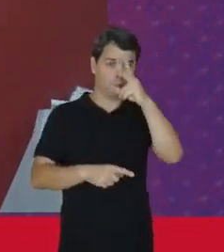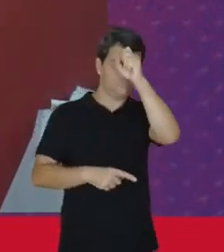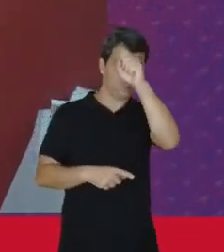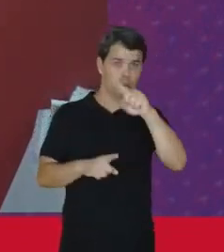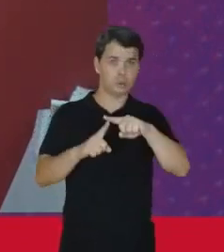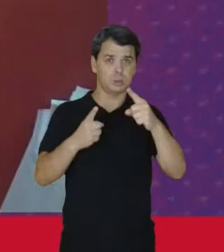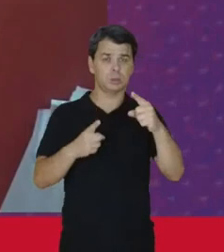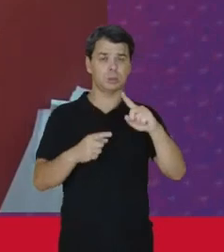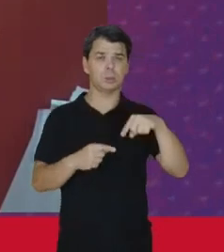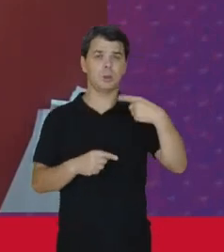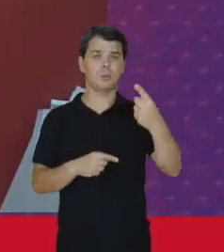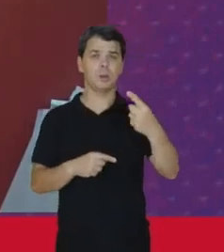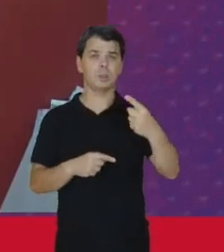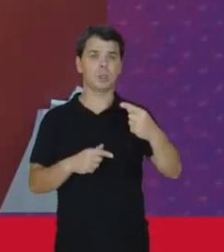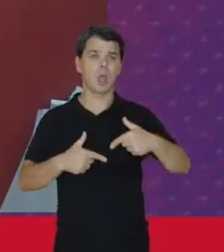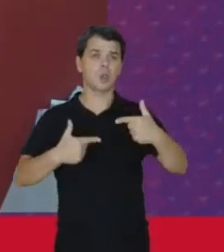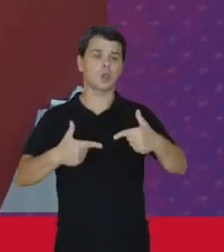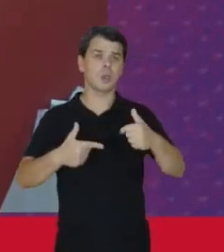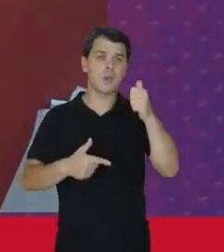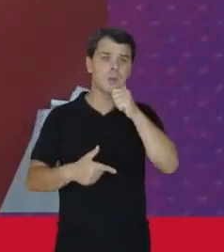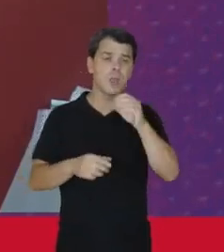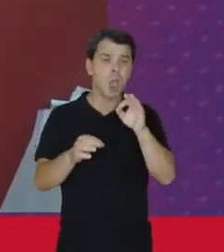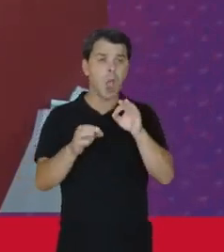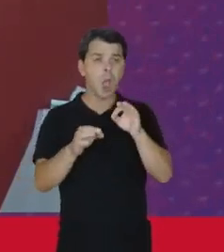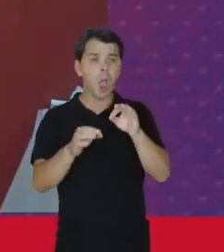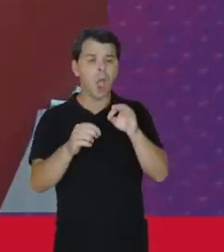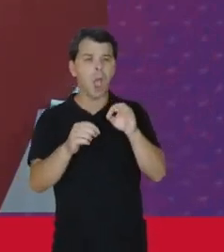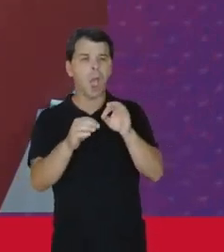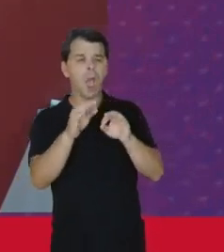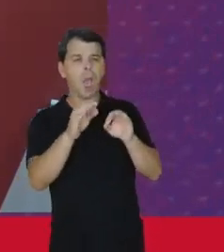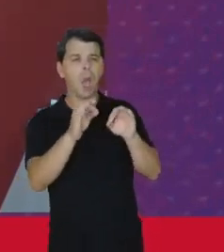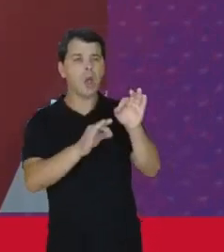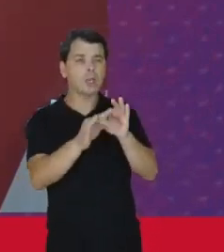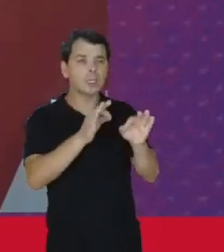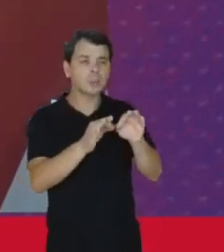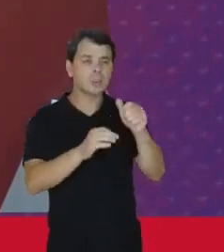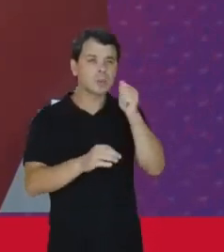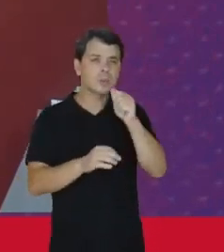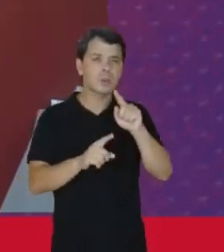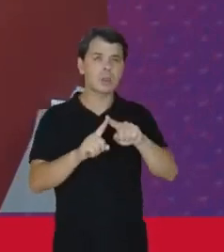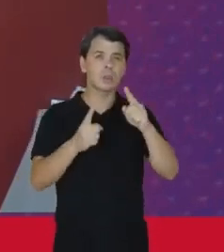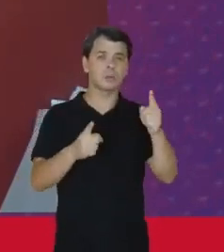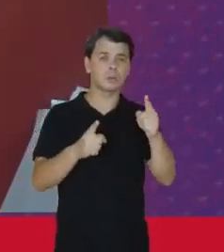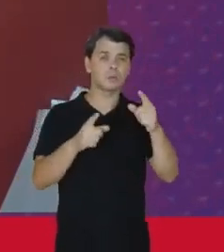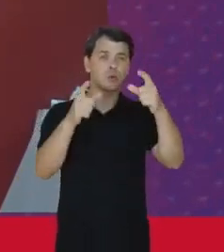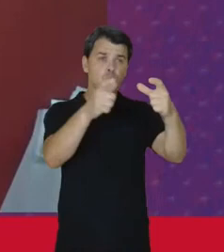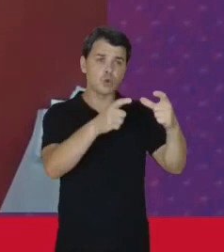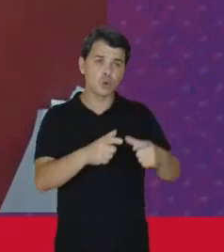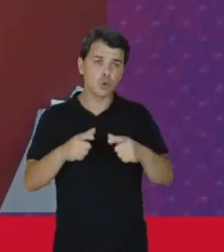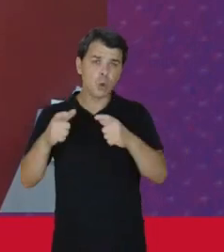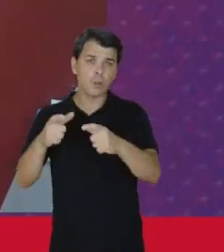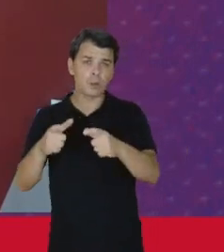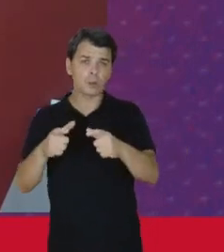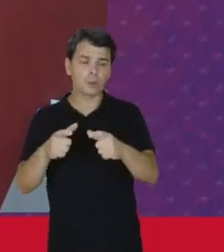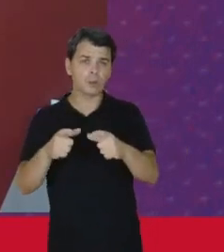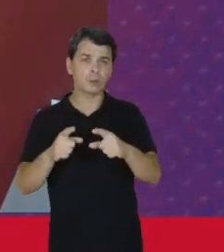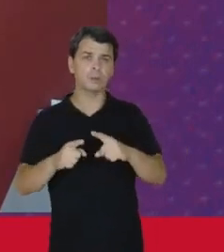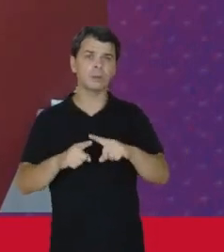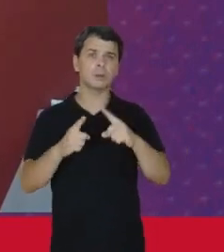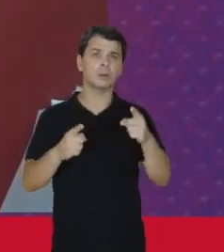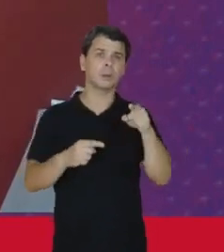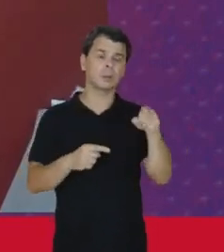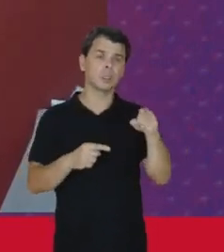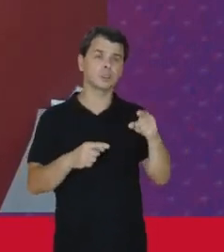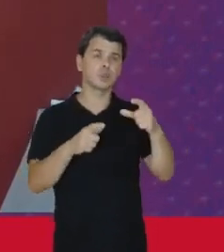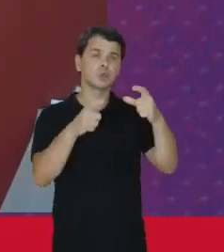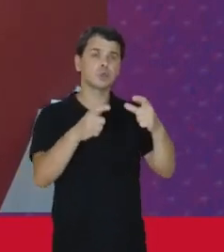E aí depois a luta das mulheres, a organização das mulheres. Eu sempre estive nos espaços muito por conta